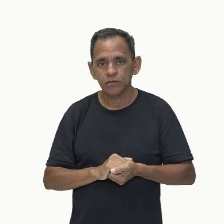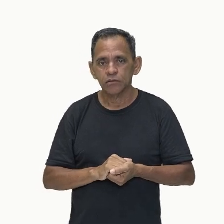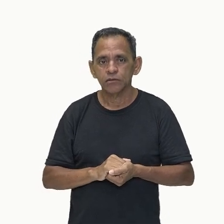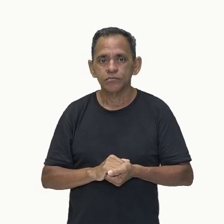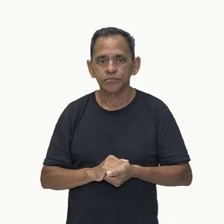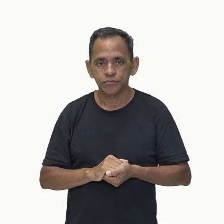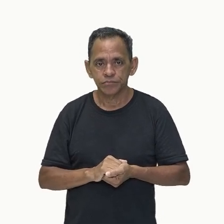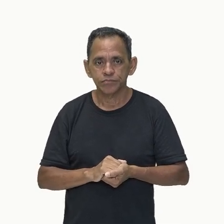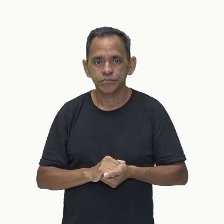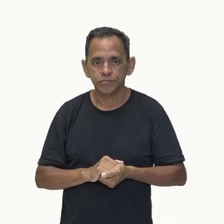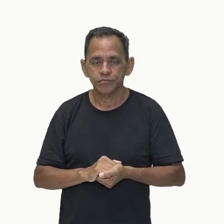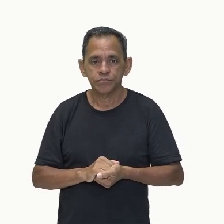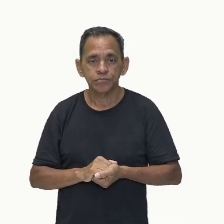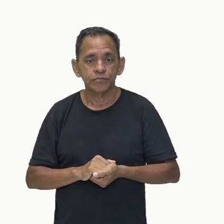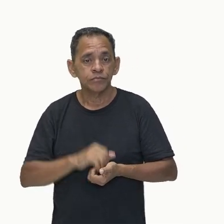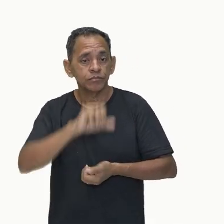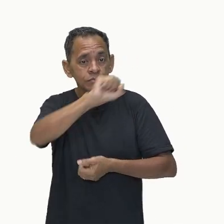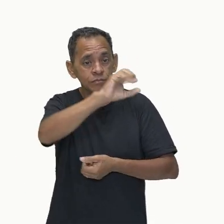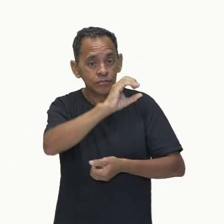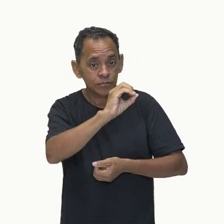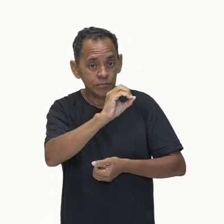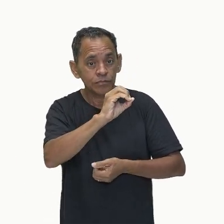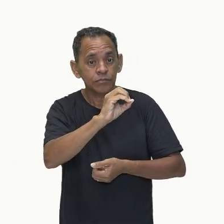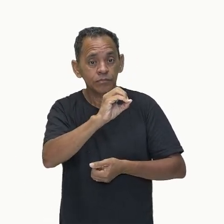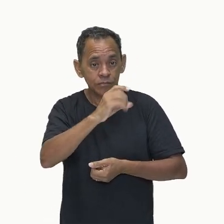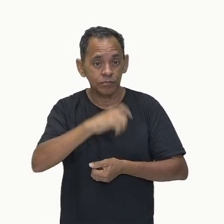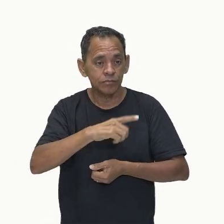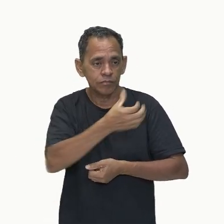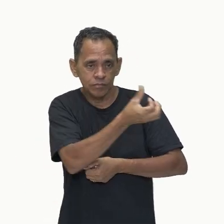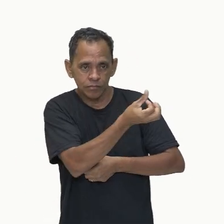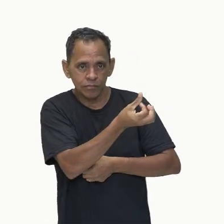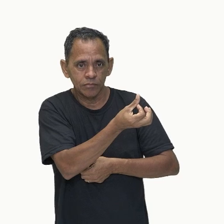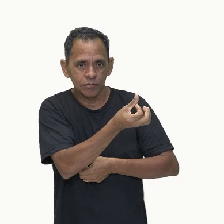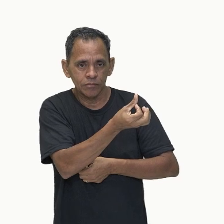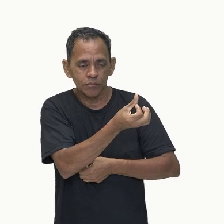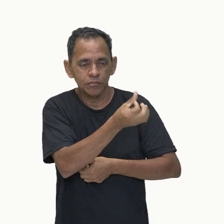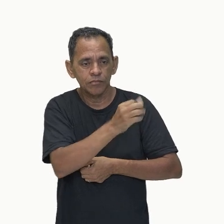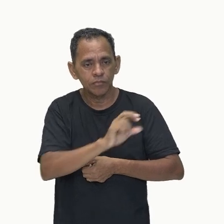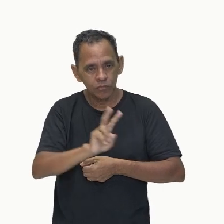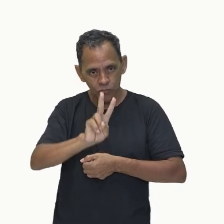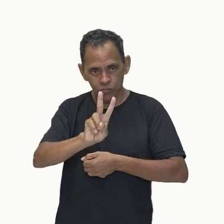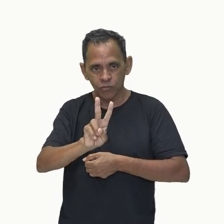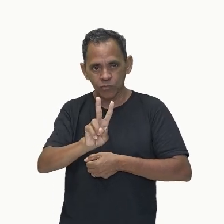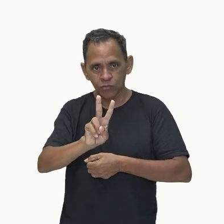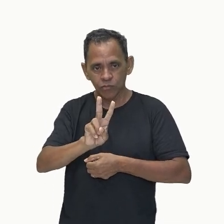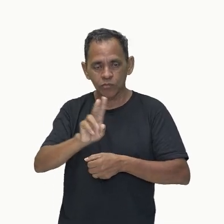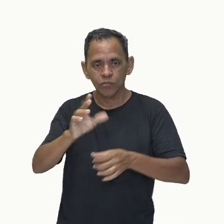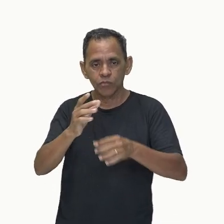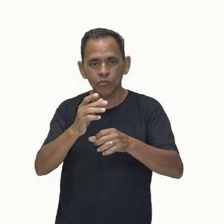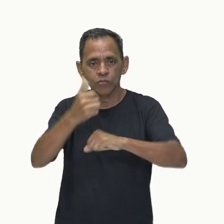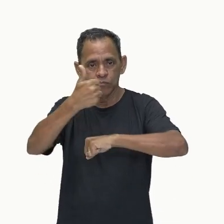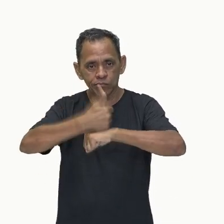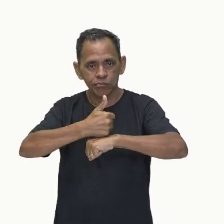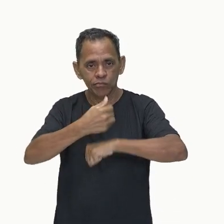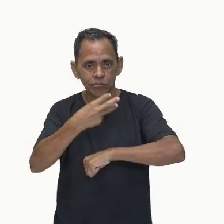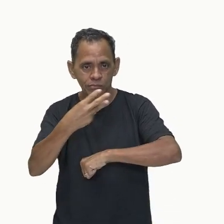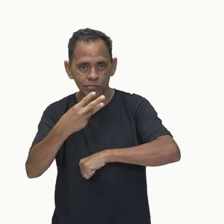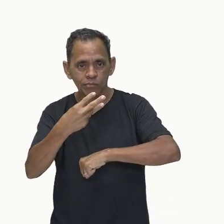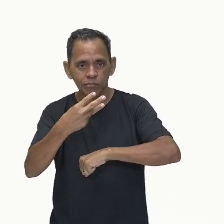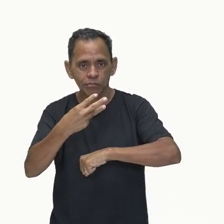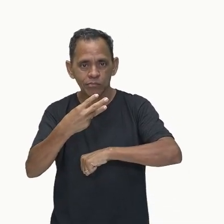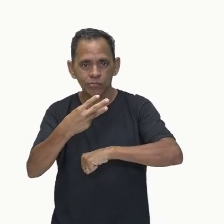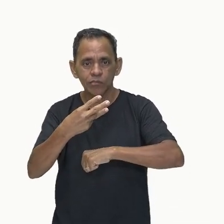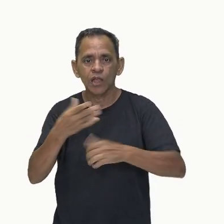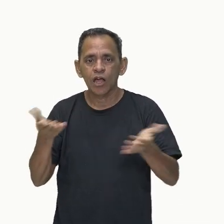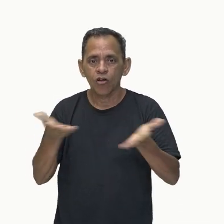O S0 eu descobri na questão que valia 6 metros. O V eu descobri que era 3. Então, só faz substituir